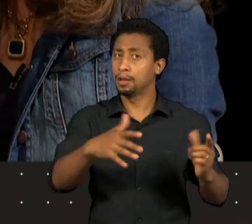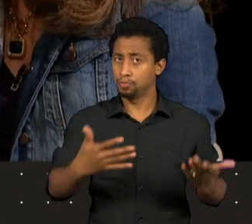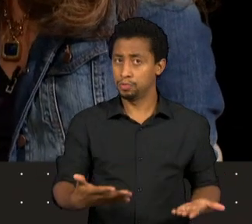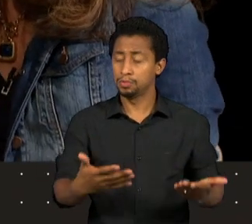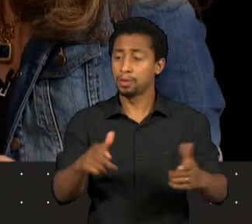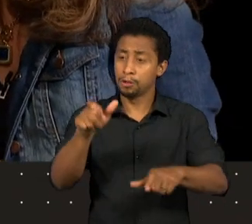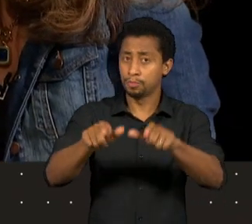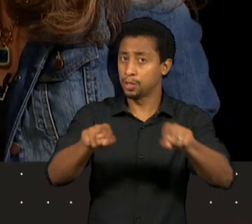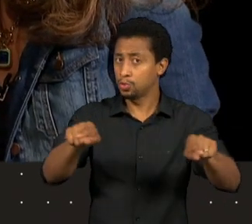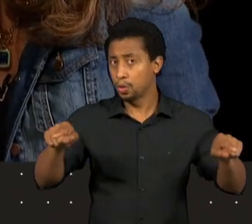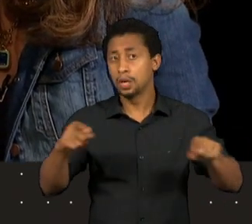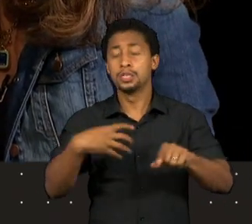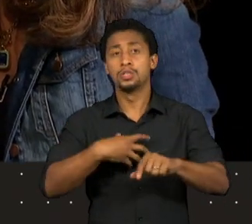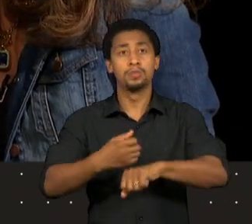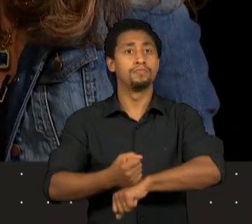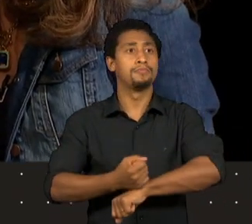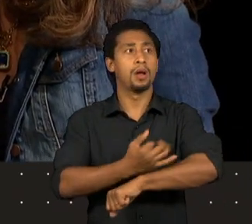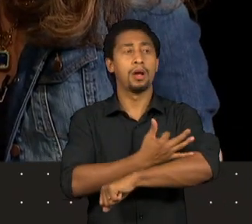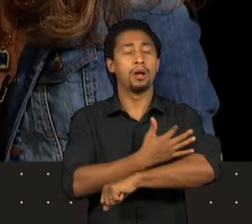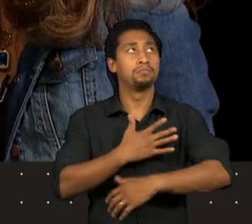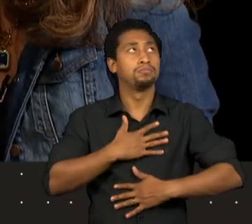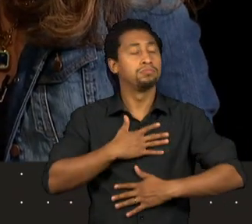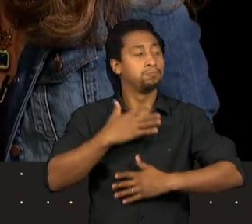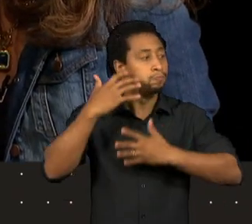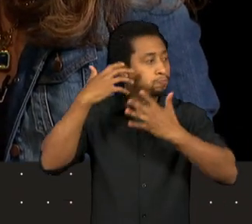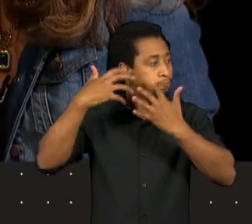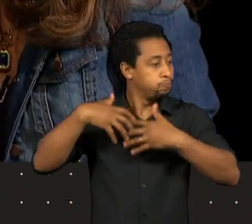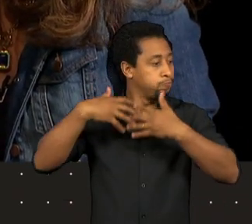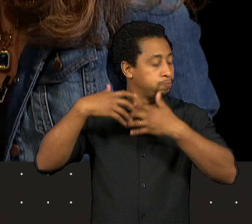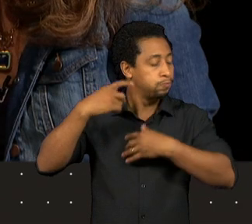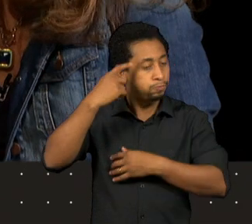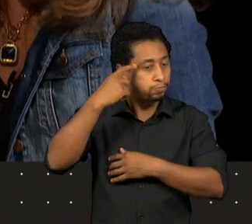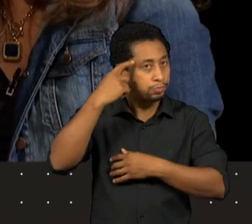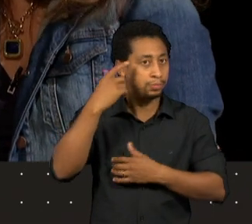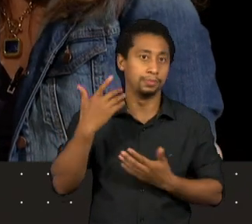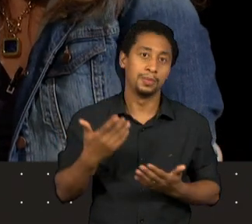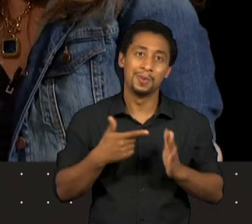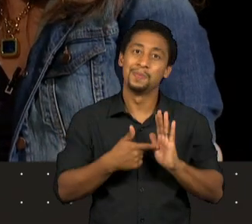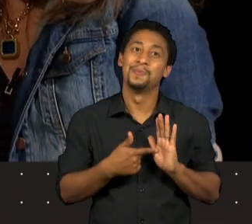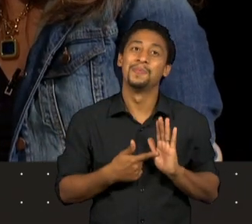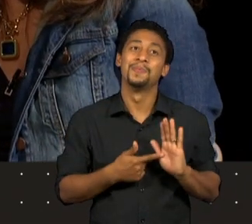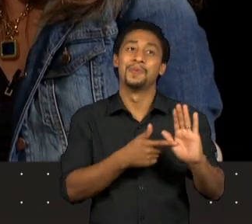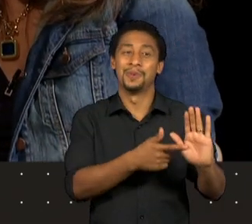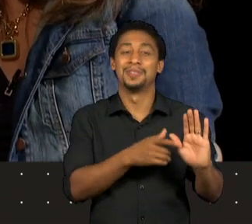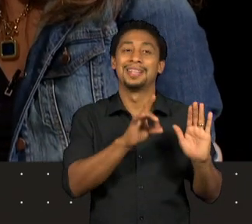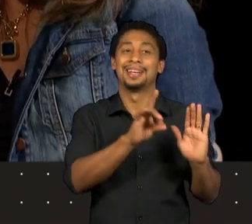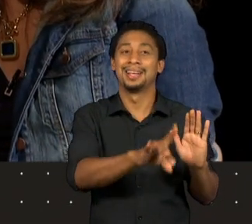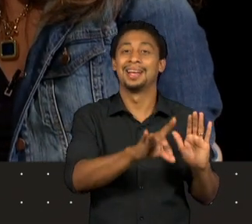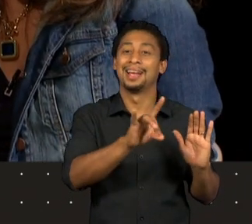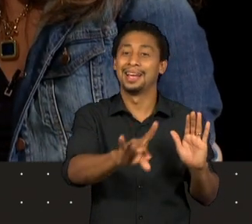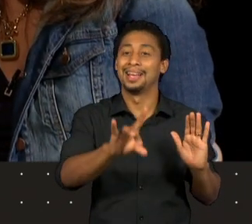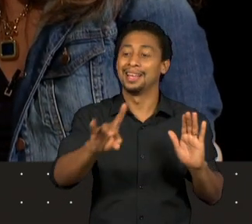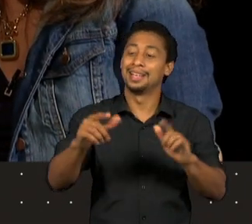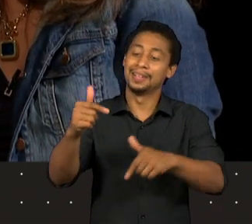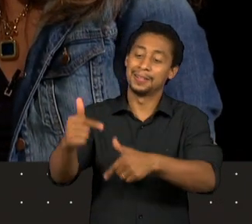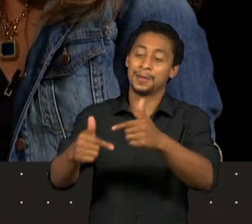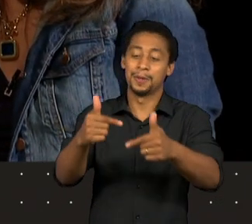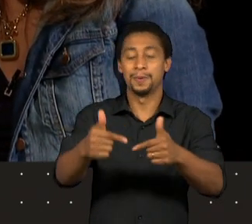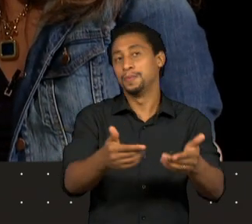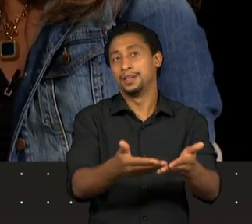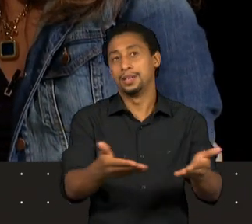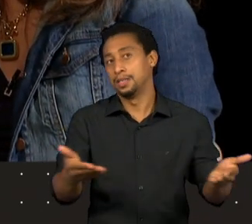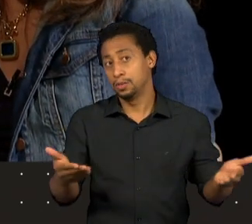se sensibilizar, a refletir. Eu acho que isso fica muito impresso em cada trabalho que ela realiza. Eu